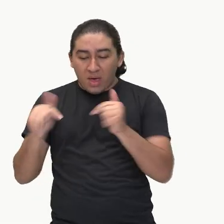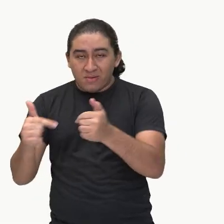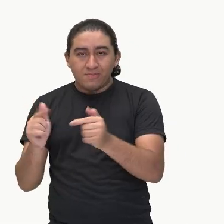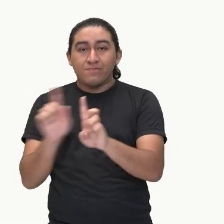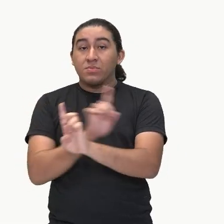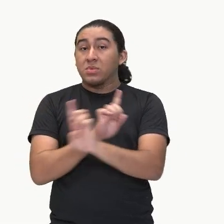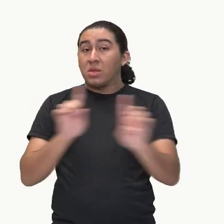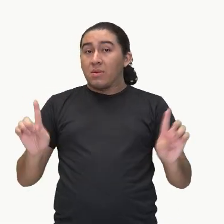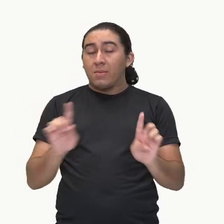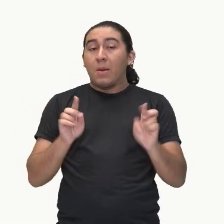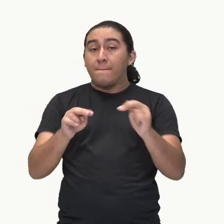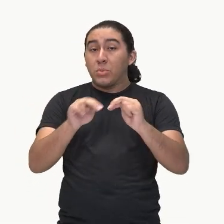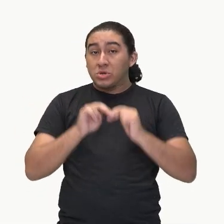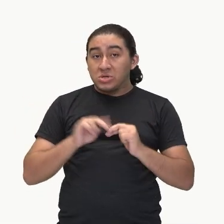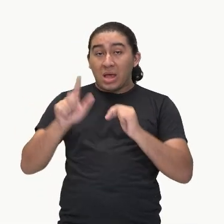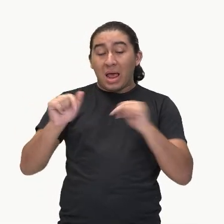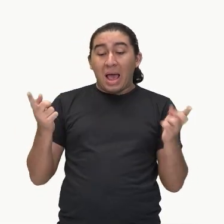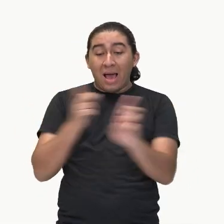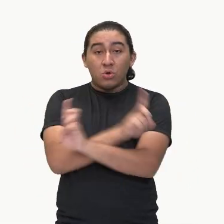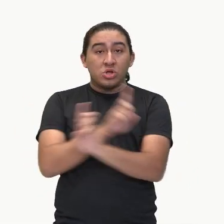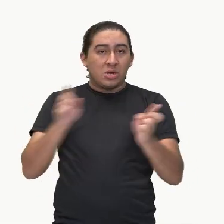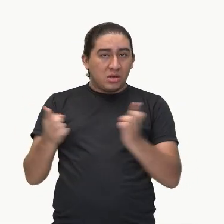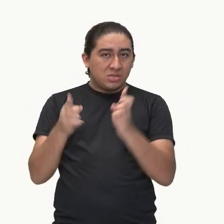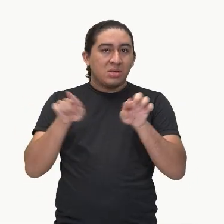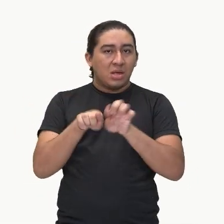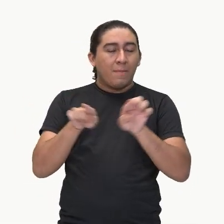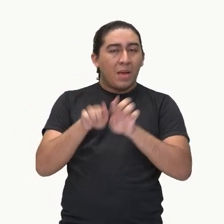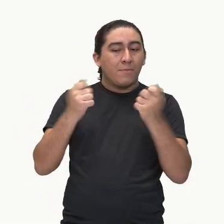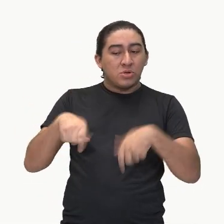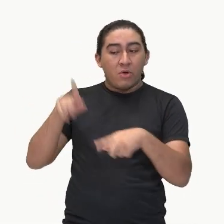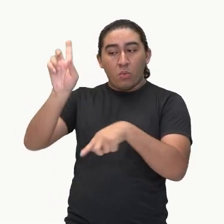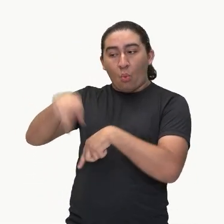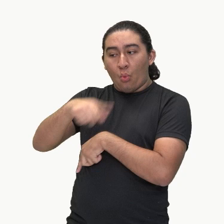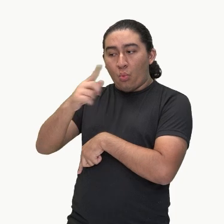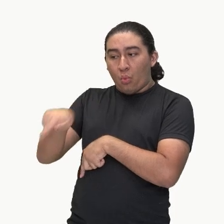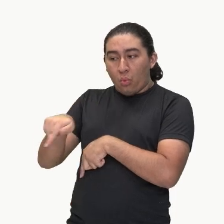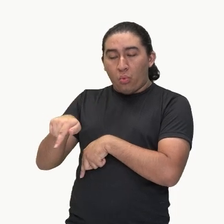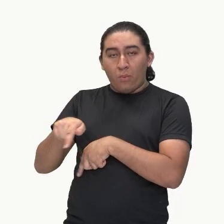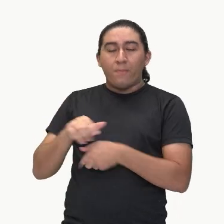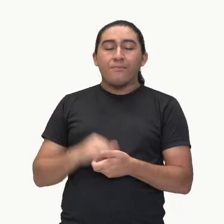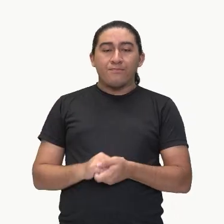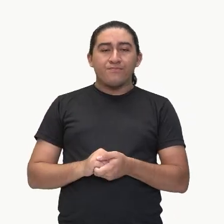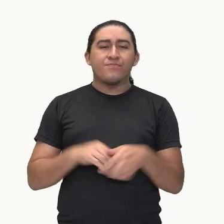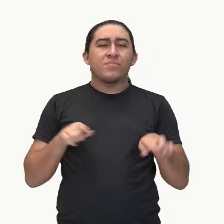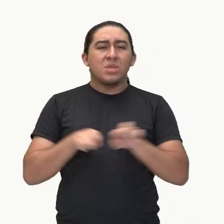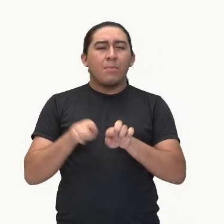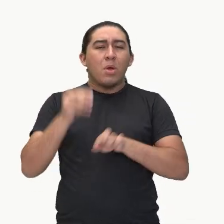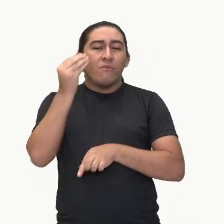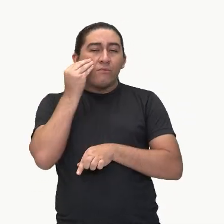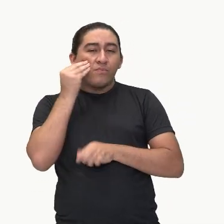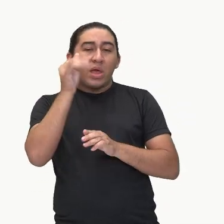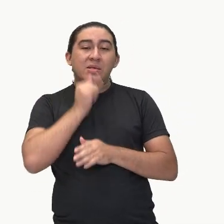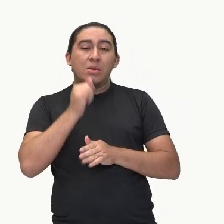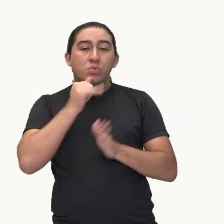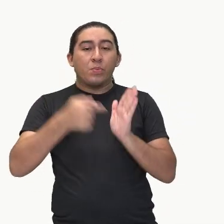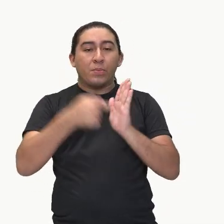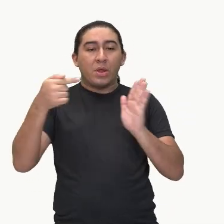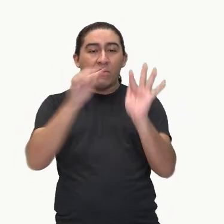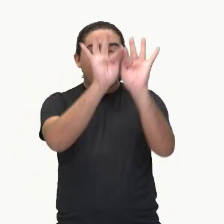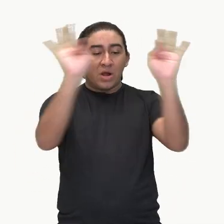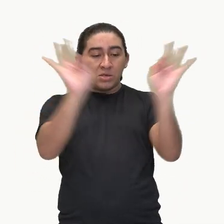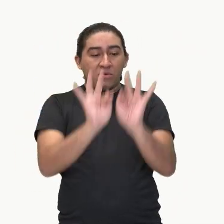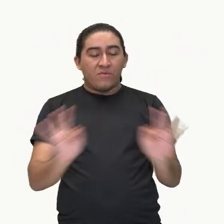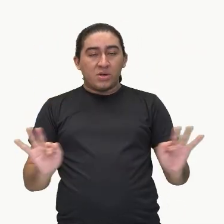por isso que a alternância é exclusão, ok? E aí vamos então verificar o nosso primeiro exemplo, né?